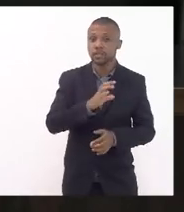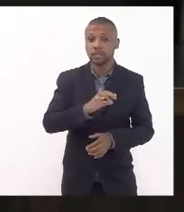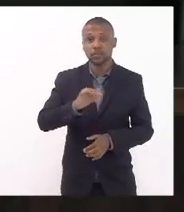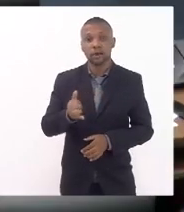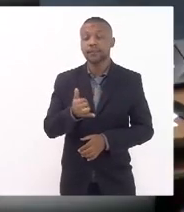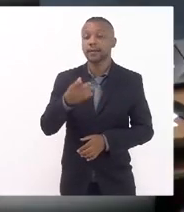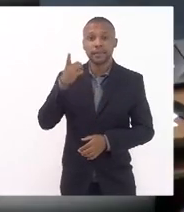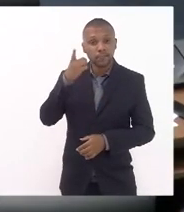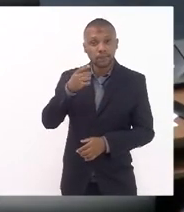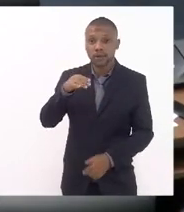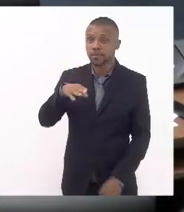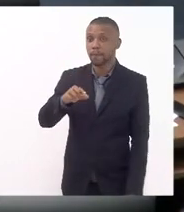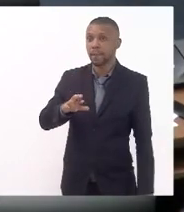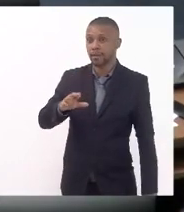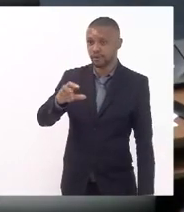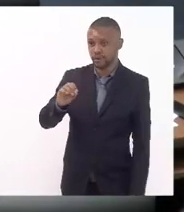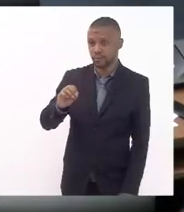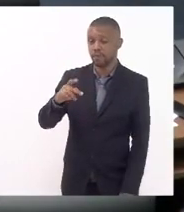Pacheco.